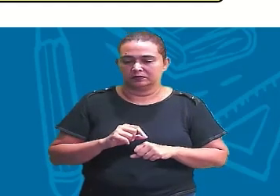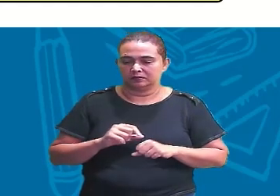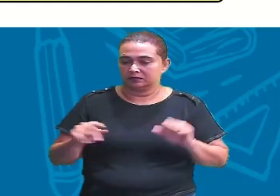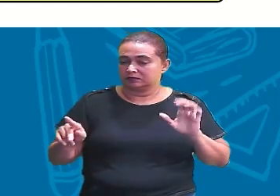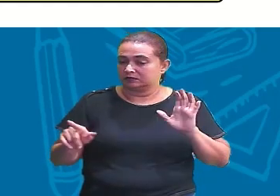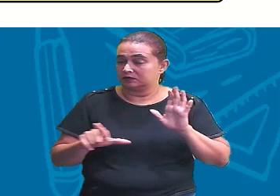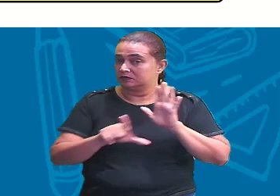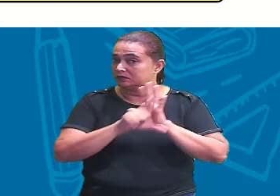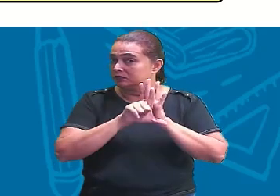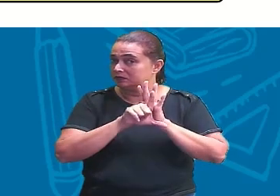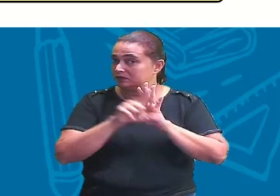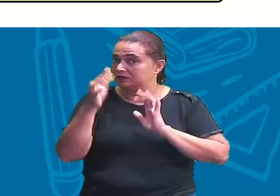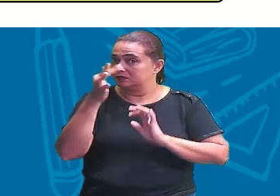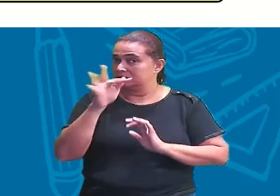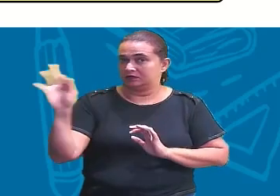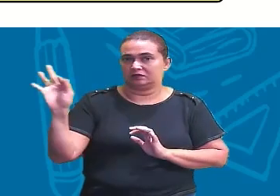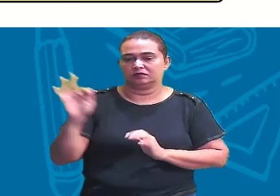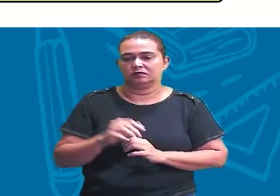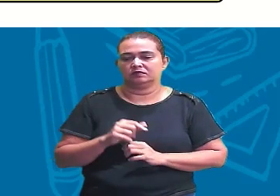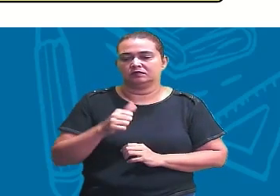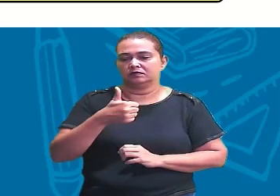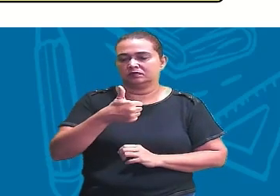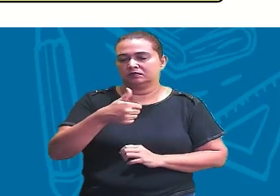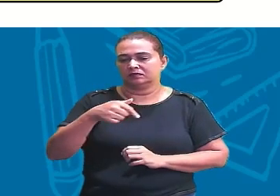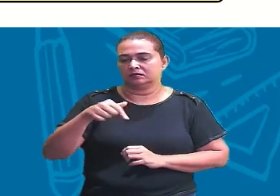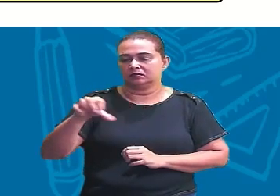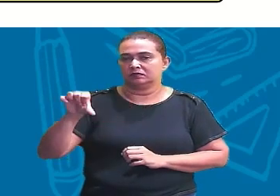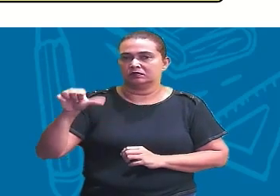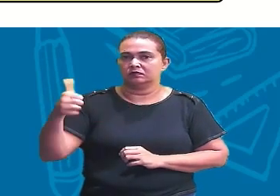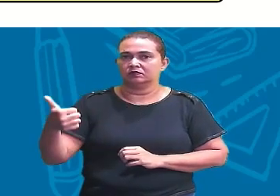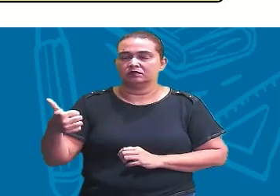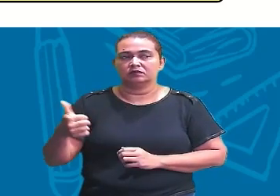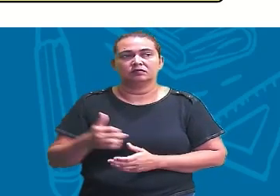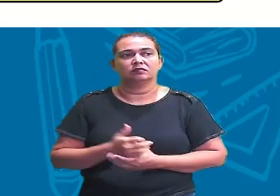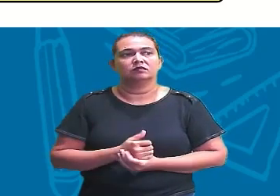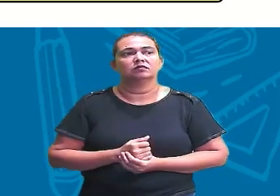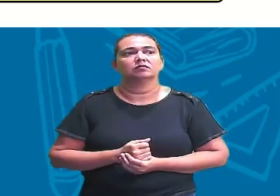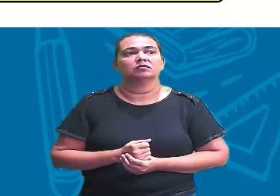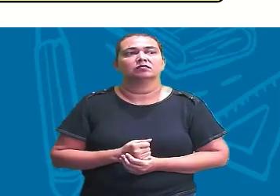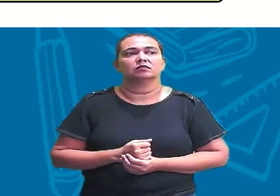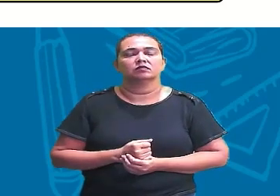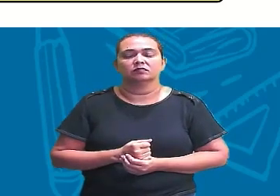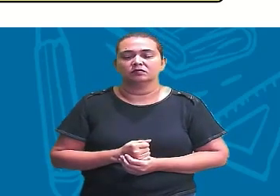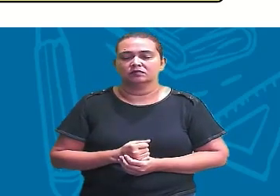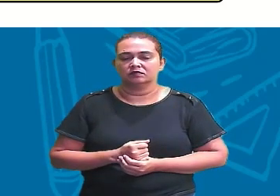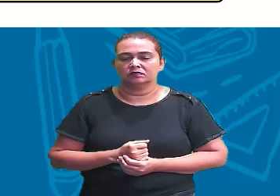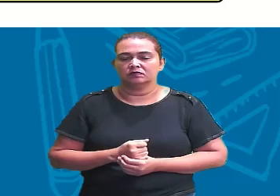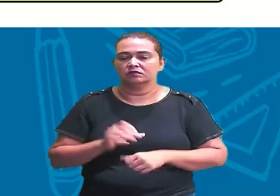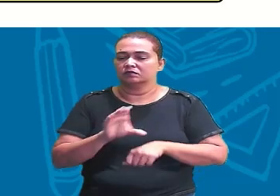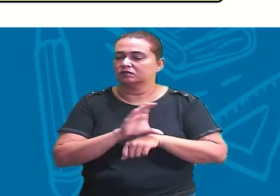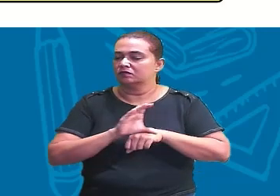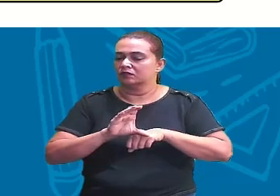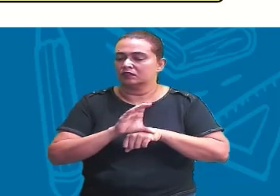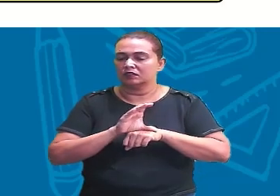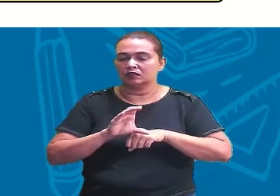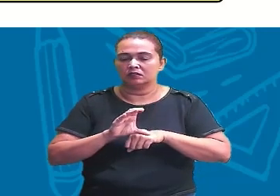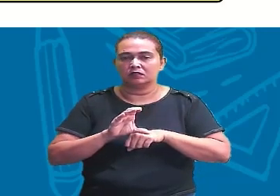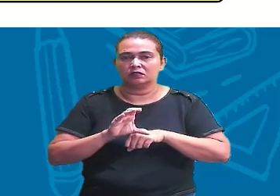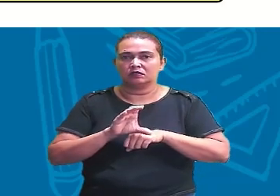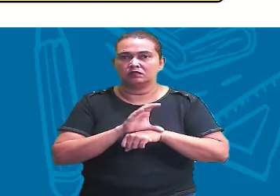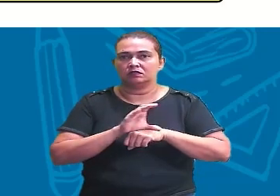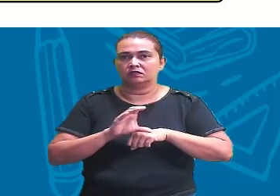a Constituição para a França, em 1791. Vamos lembrar, né, galera? Constituição é um documento